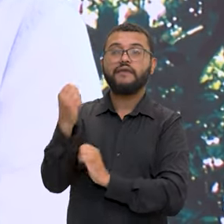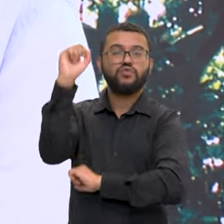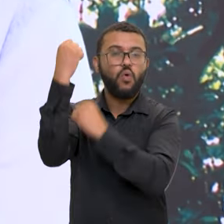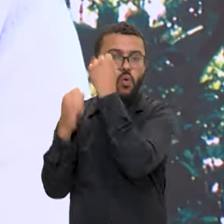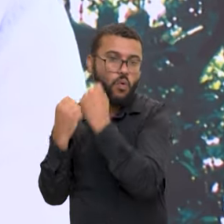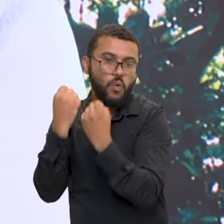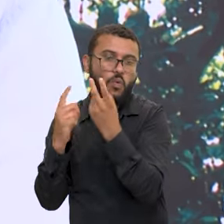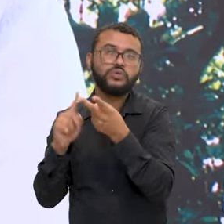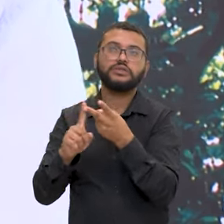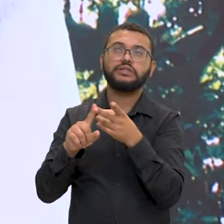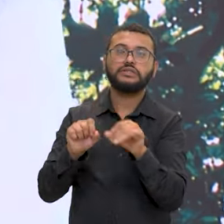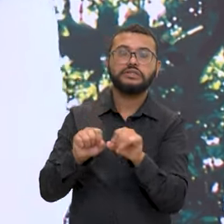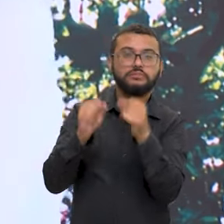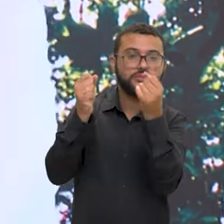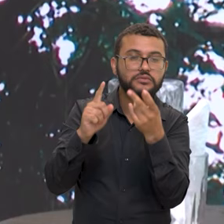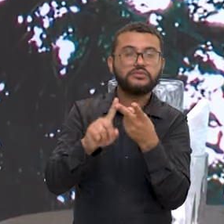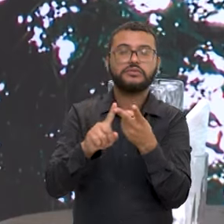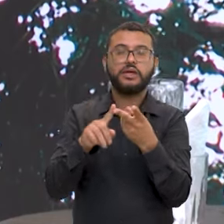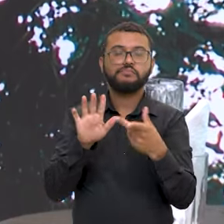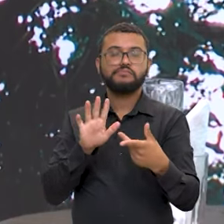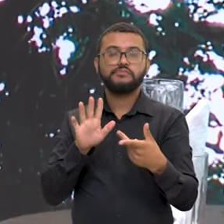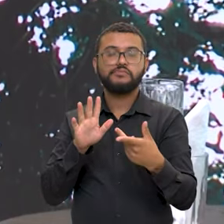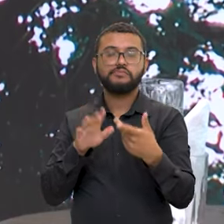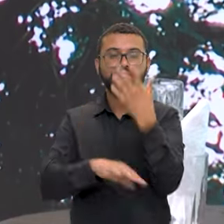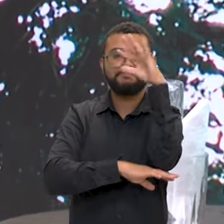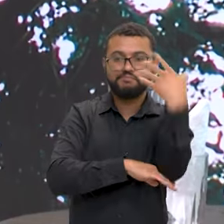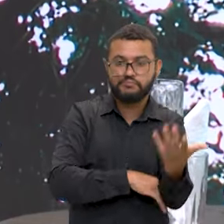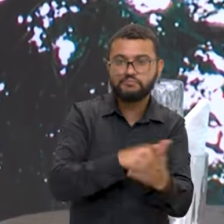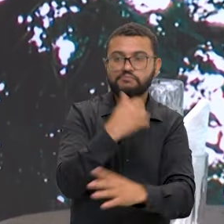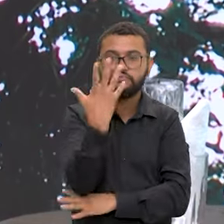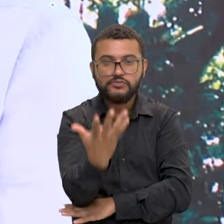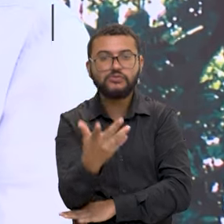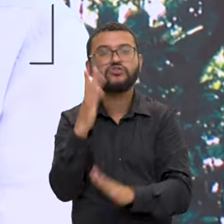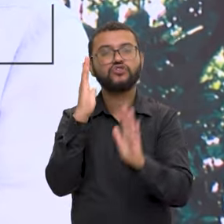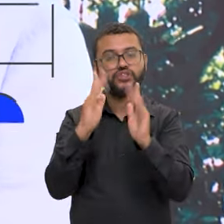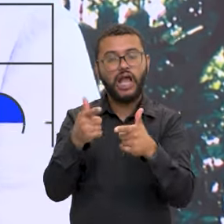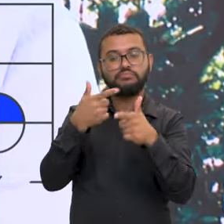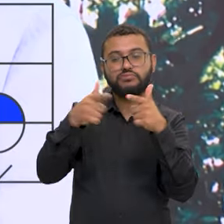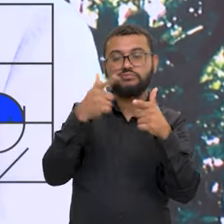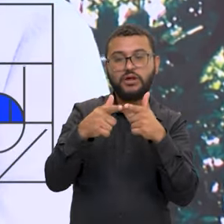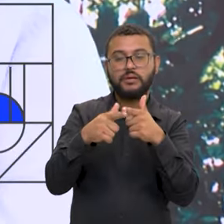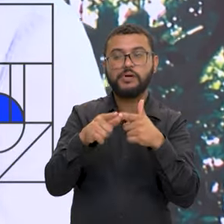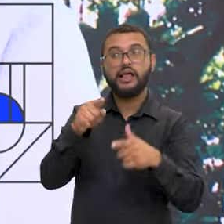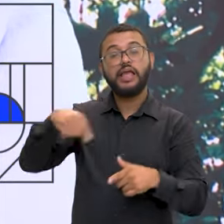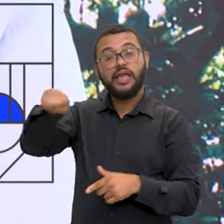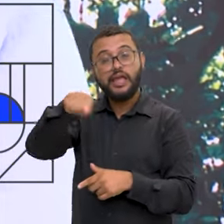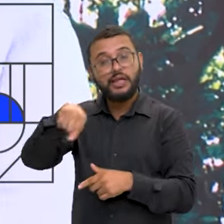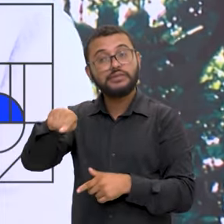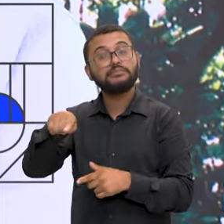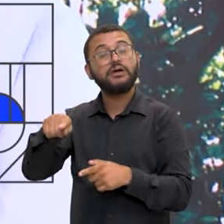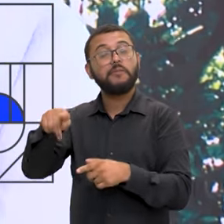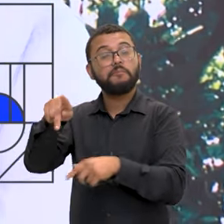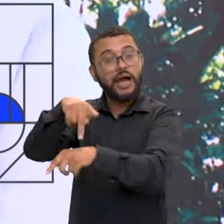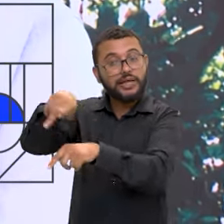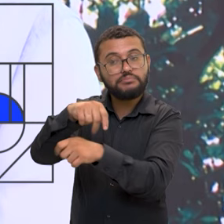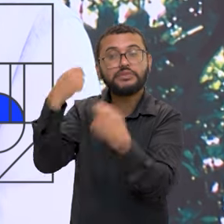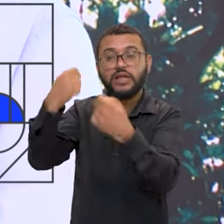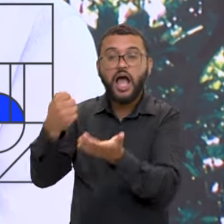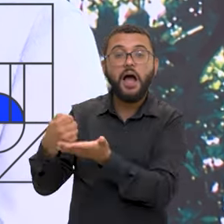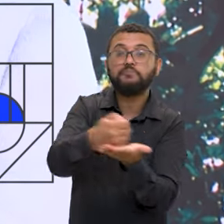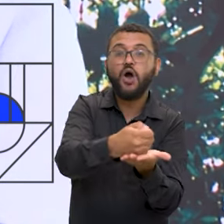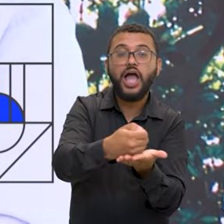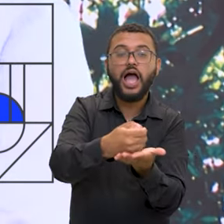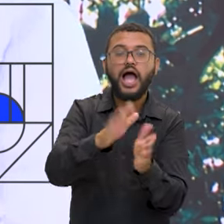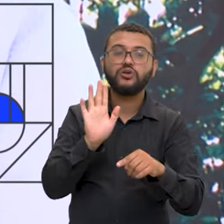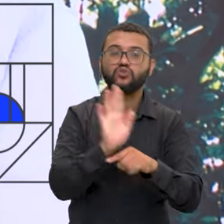mundo, eles precisam agora contribuir para a gente manter isso. Então, tem que contribuir com recursos, contribuir com ações